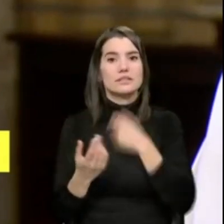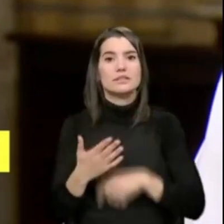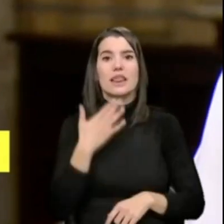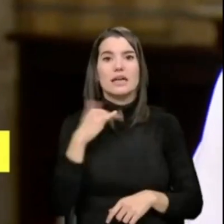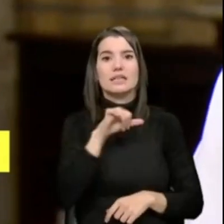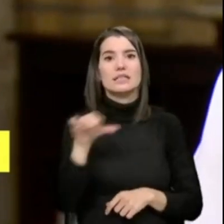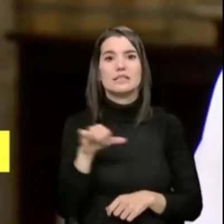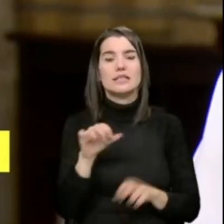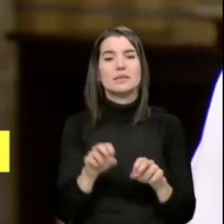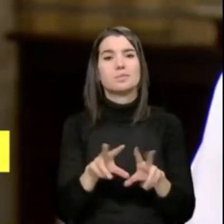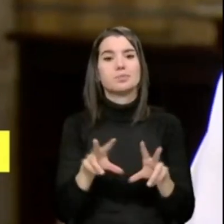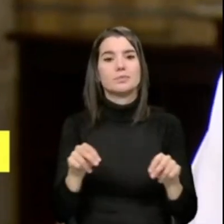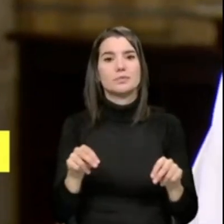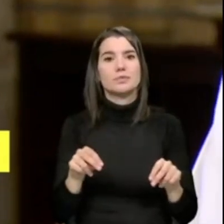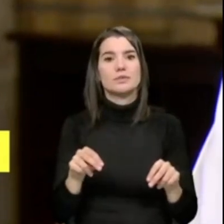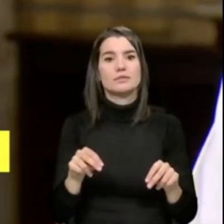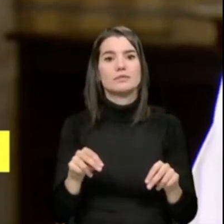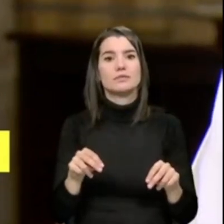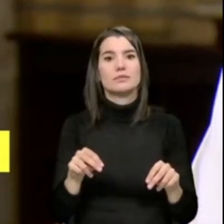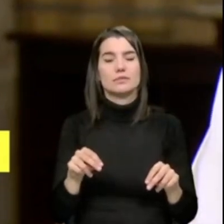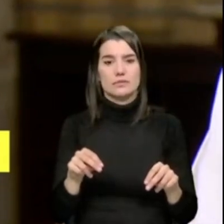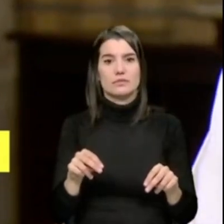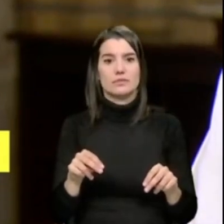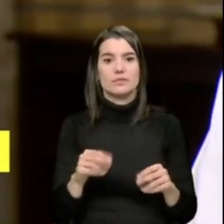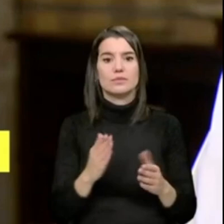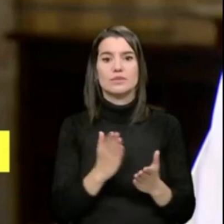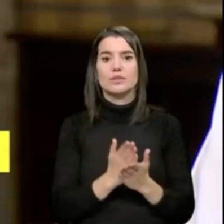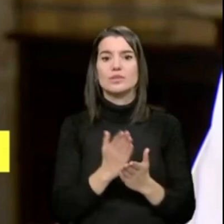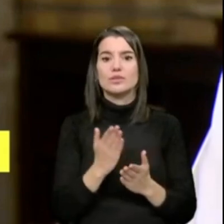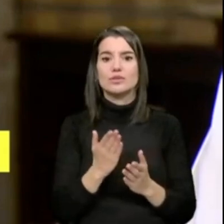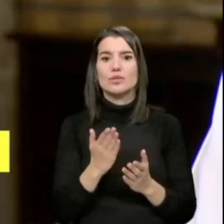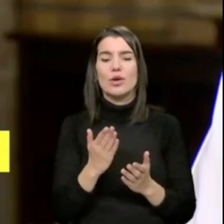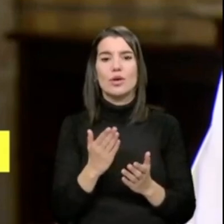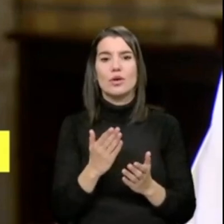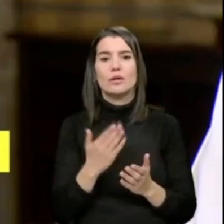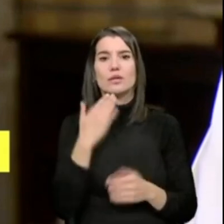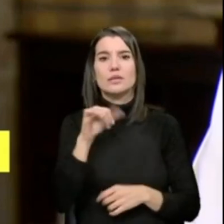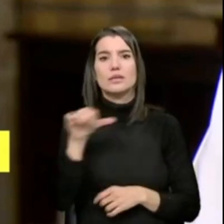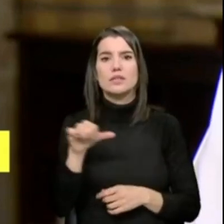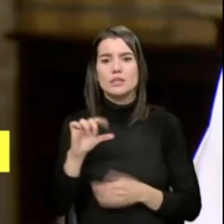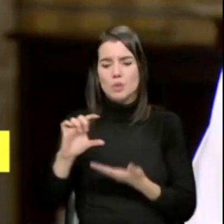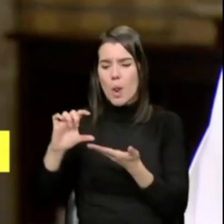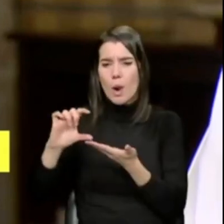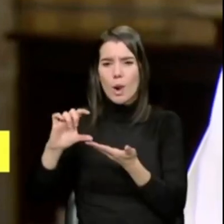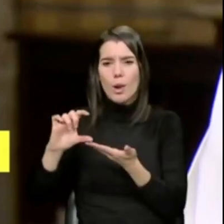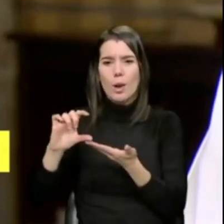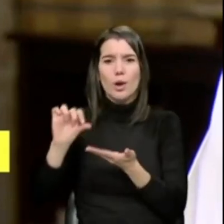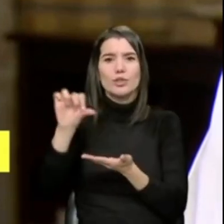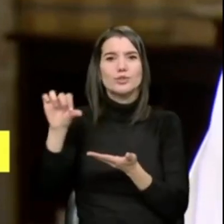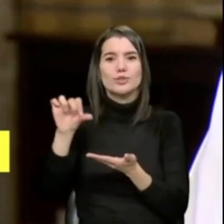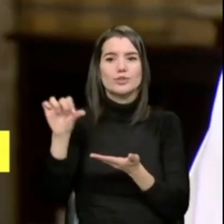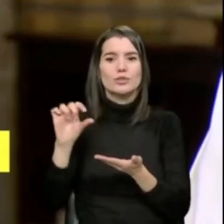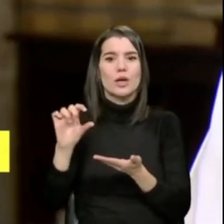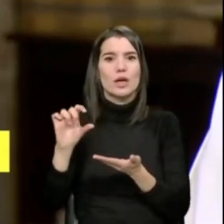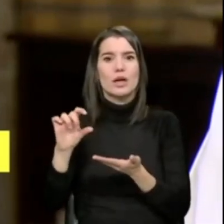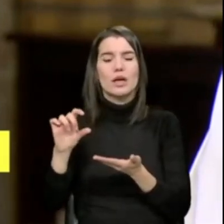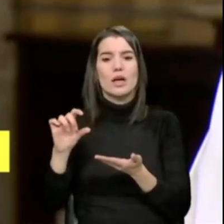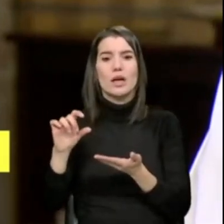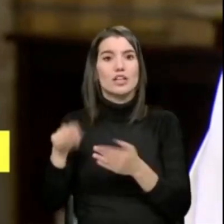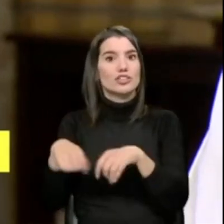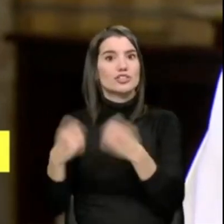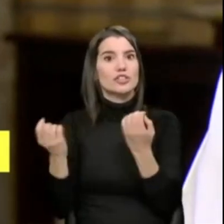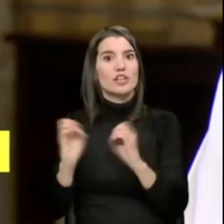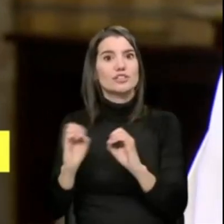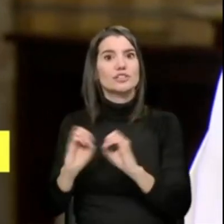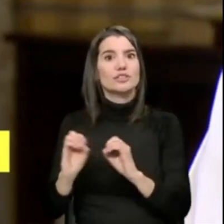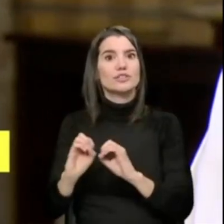puro. Encontraram somente um pequeno potezinho de azeite não violado, por assim